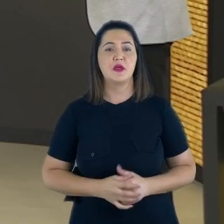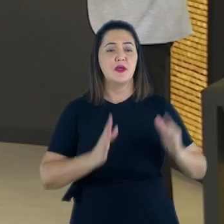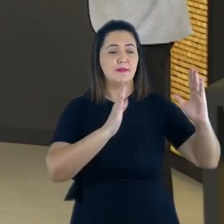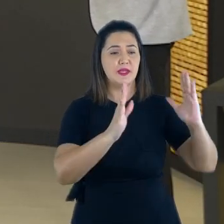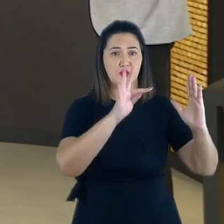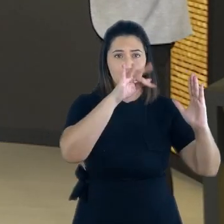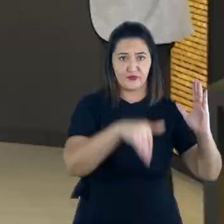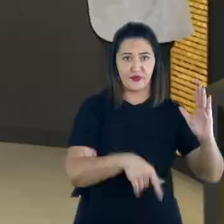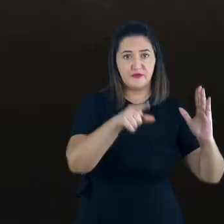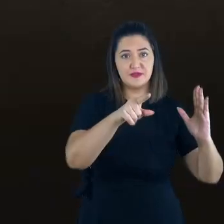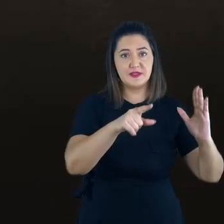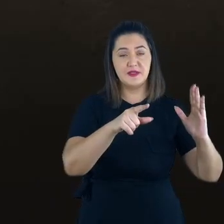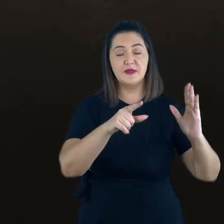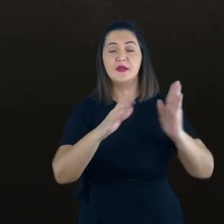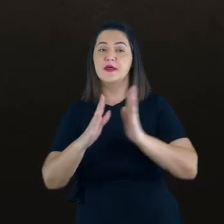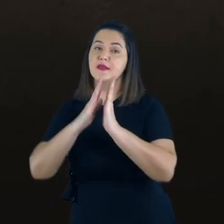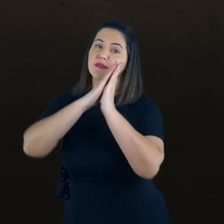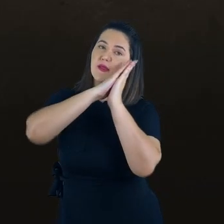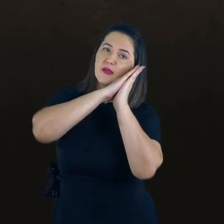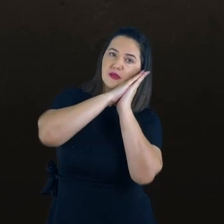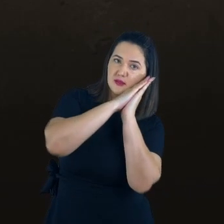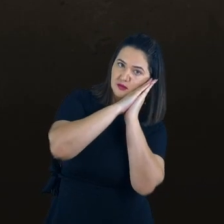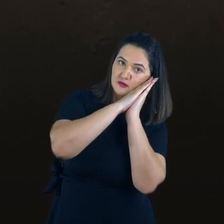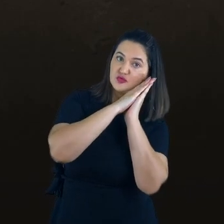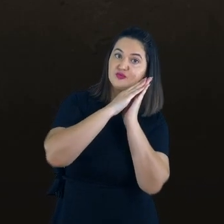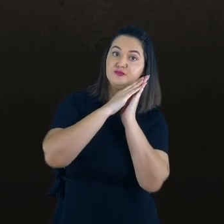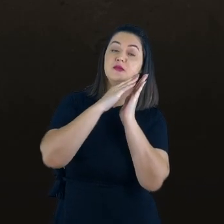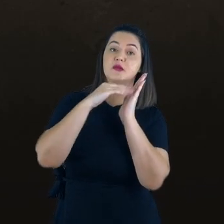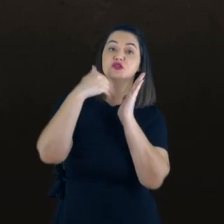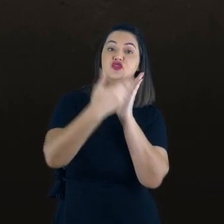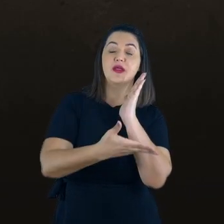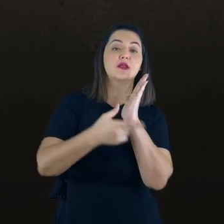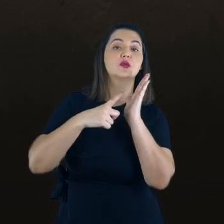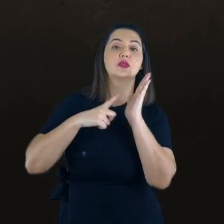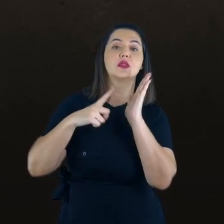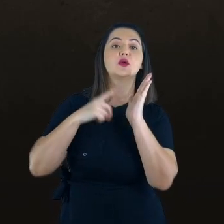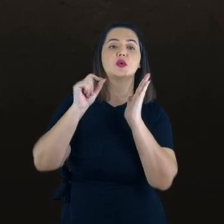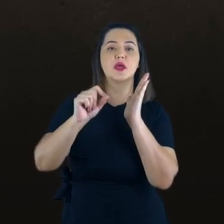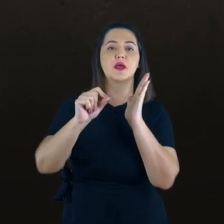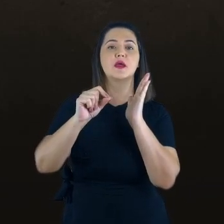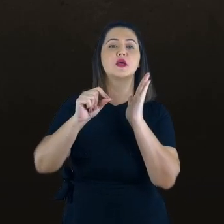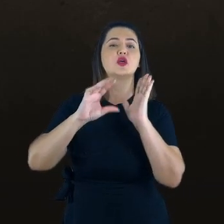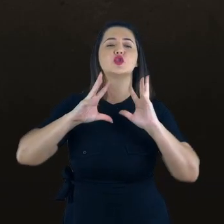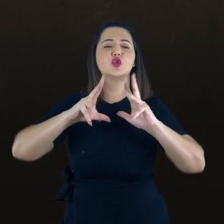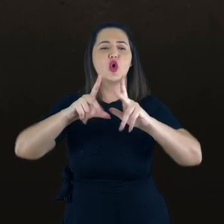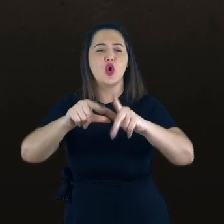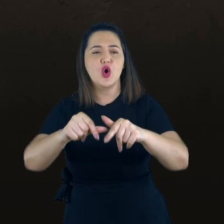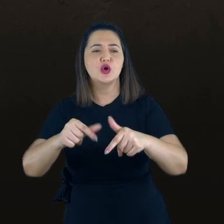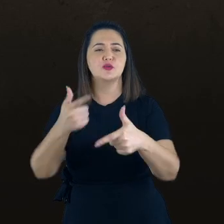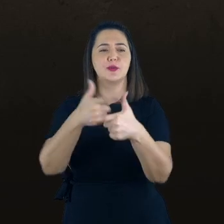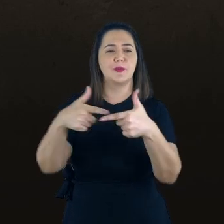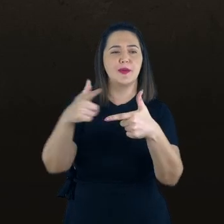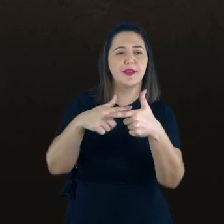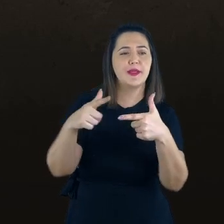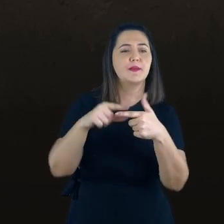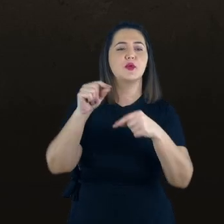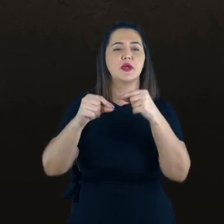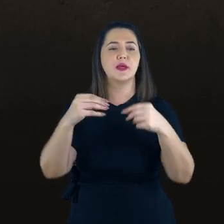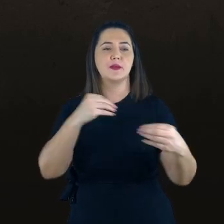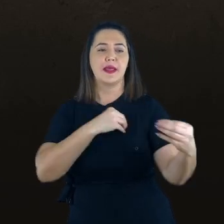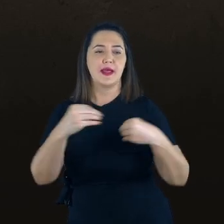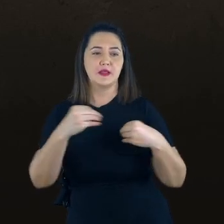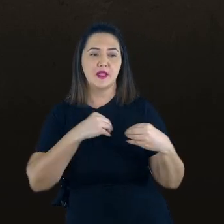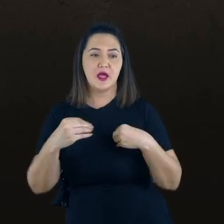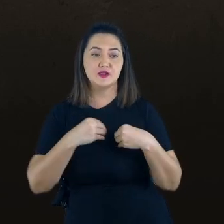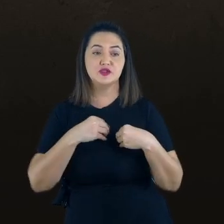sobre o seu lado direito e carregue a iniquidade da nação de Judá durante 40 dias, tempo que eu determinei para